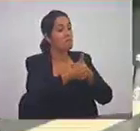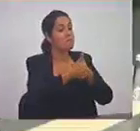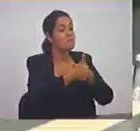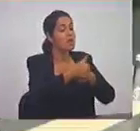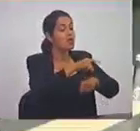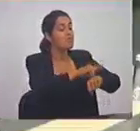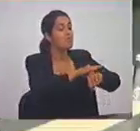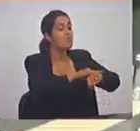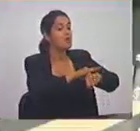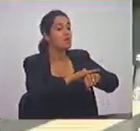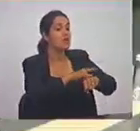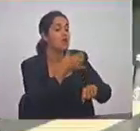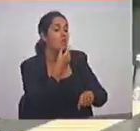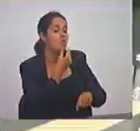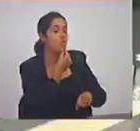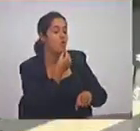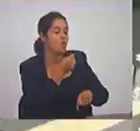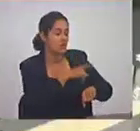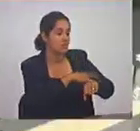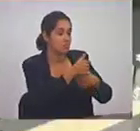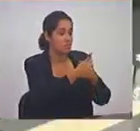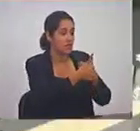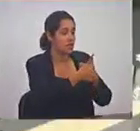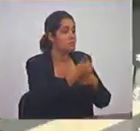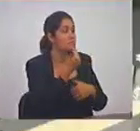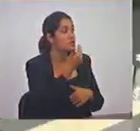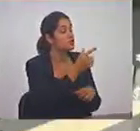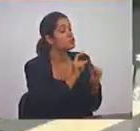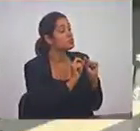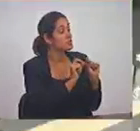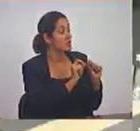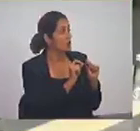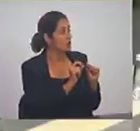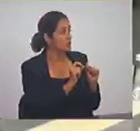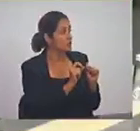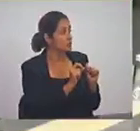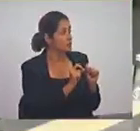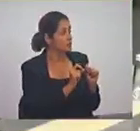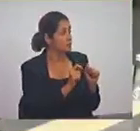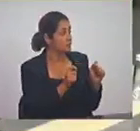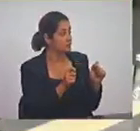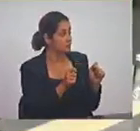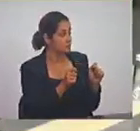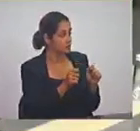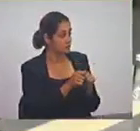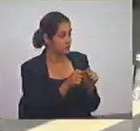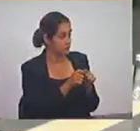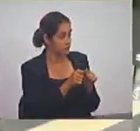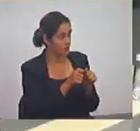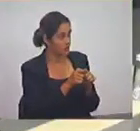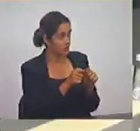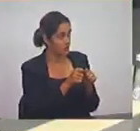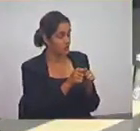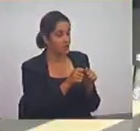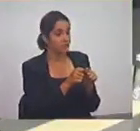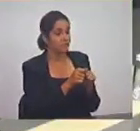Praça Santa Luzia, foi um pedido meu ao Valdeci Bortolotti para que erguesse a torneira, até para colocar a mangueira para